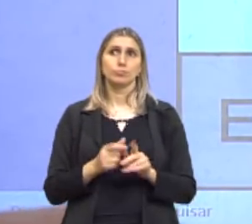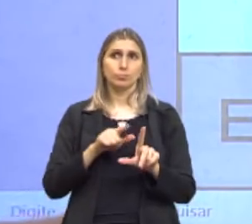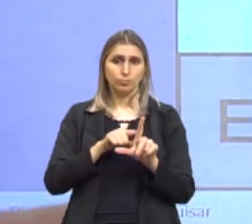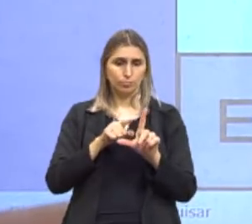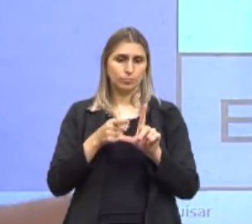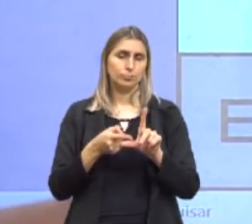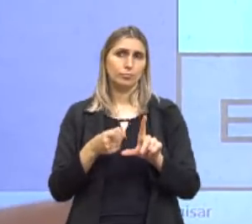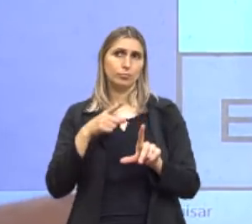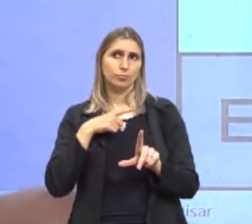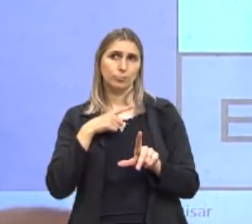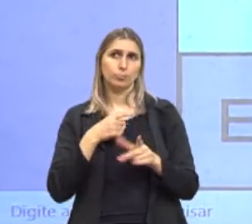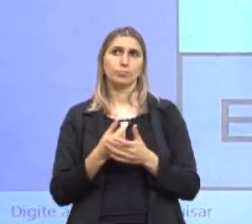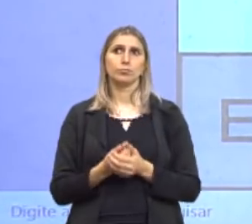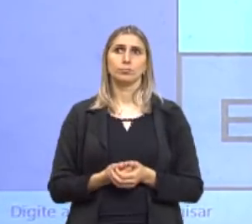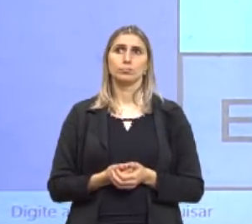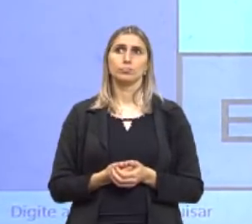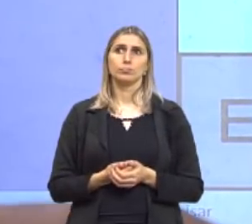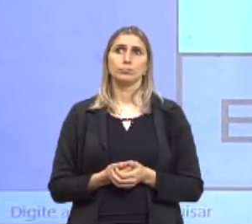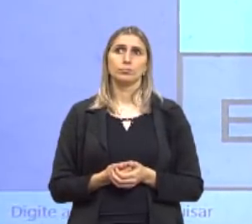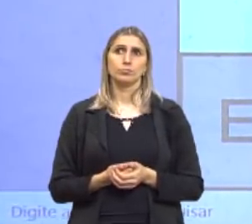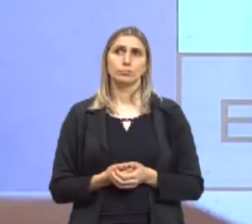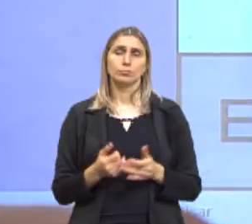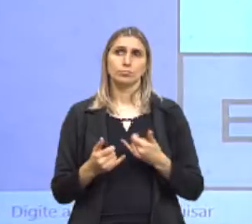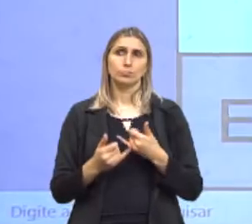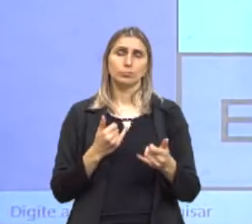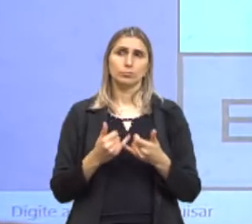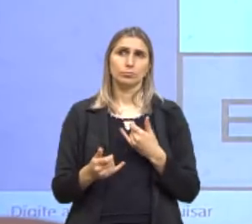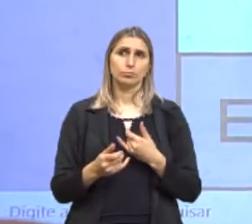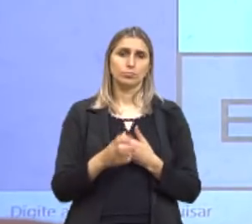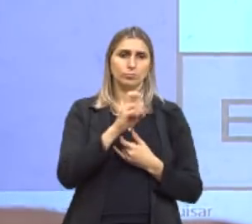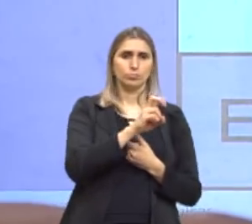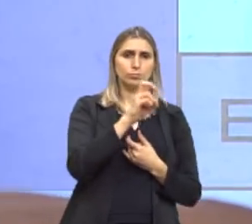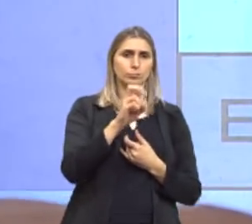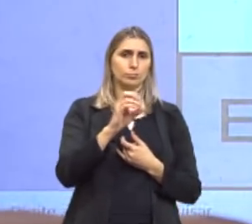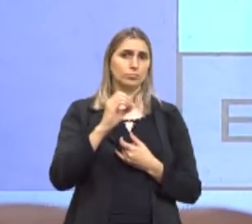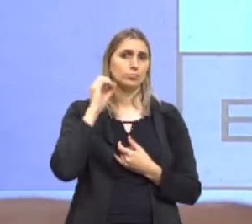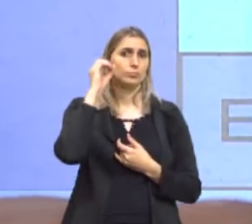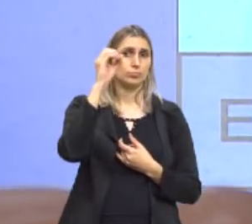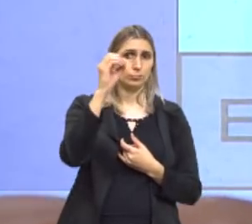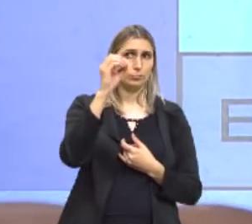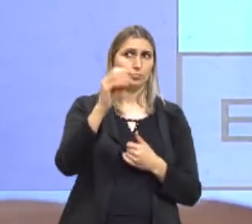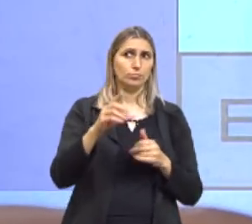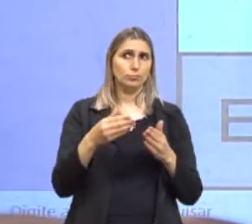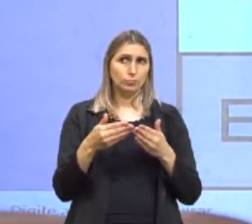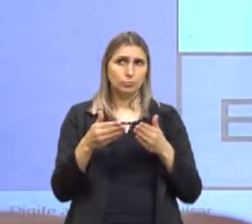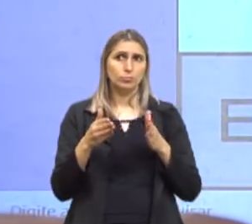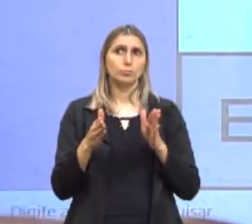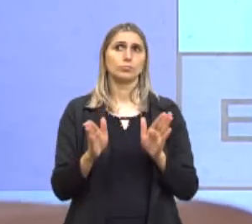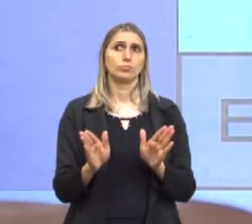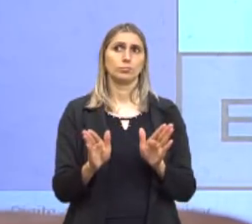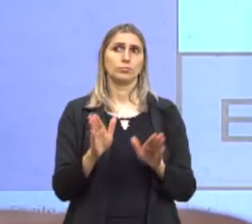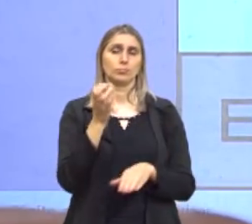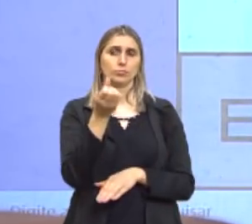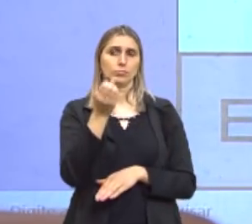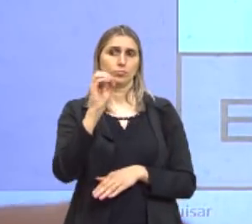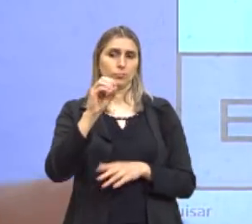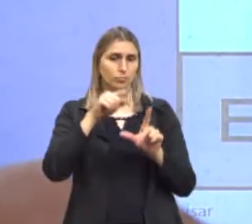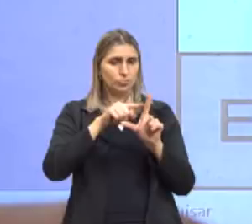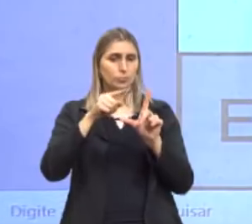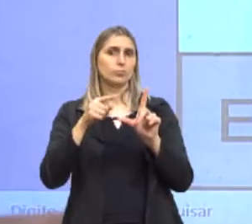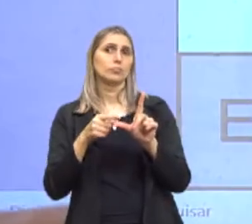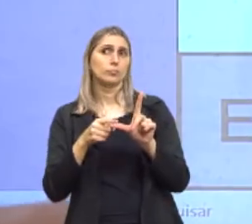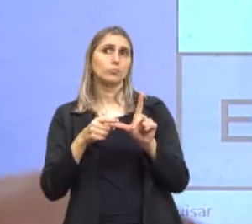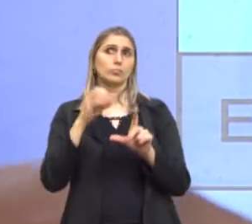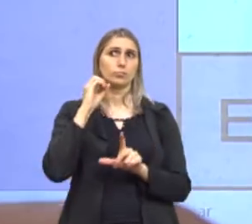aqui que eu tenho, né, por exemplo, aqui eu tenho 55 graus, eu vou aumentar aqui para 60 graus, por